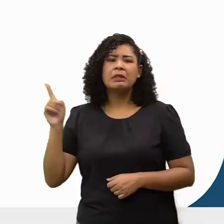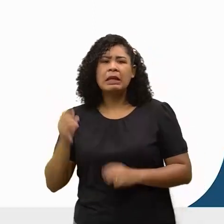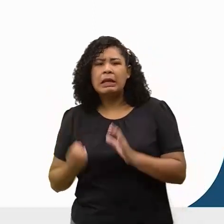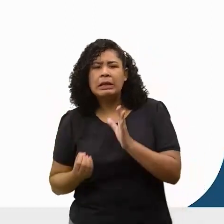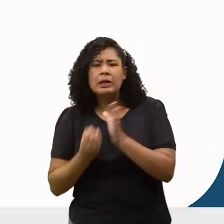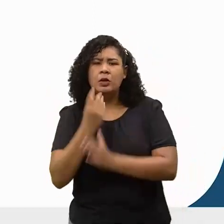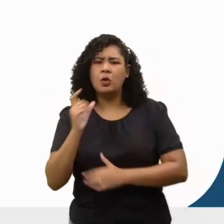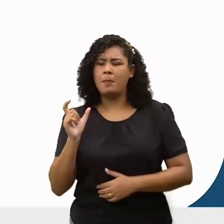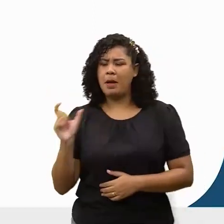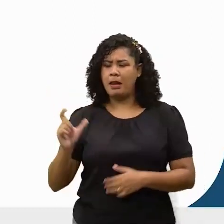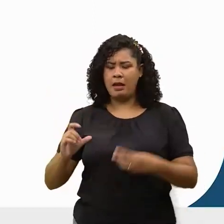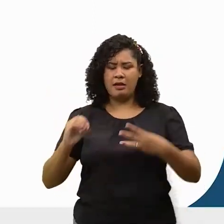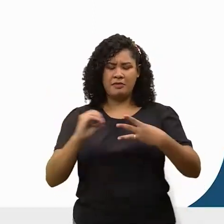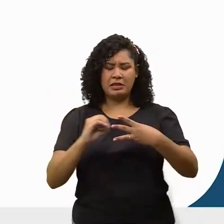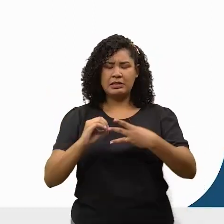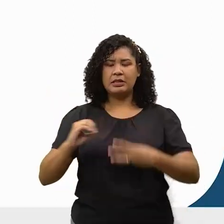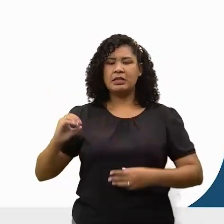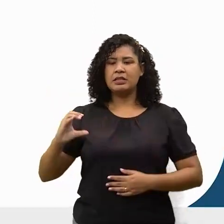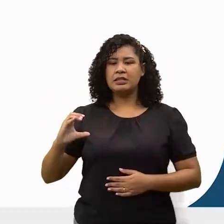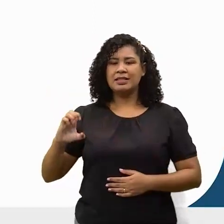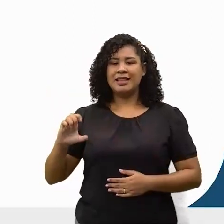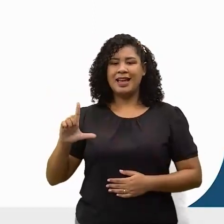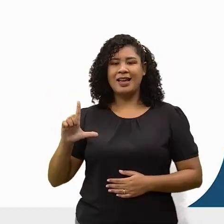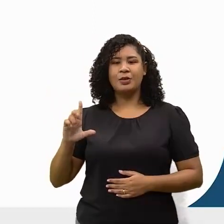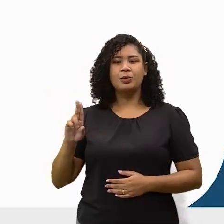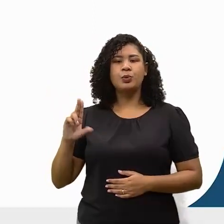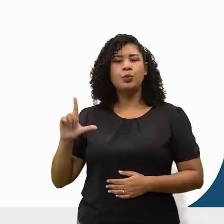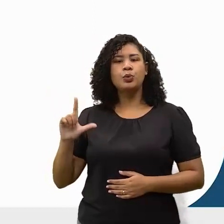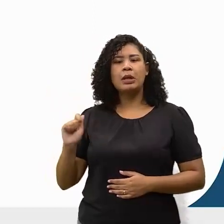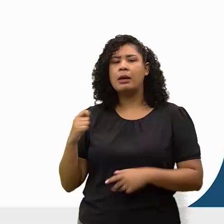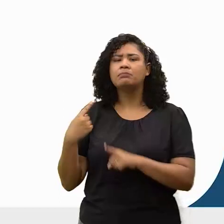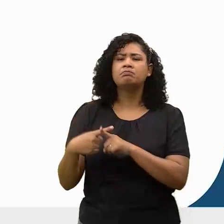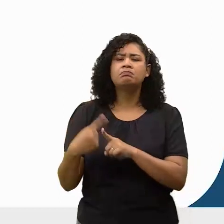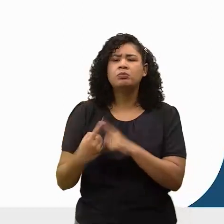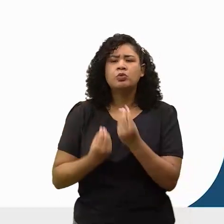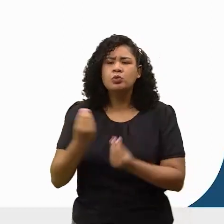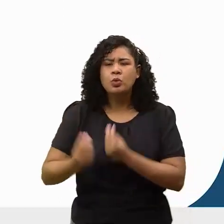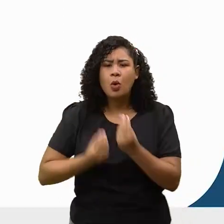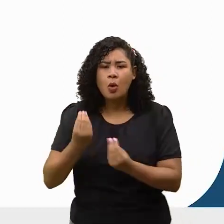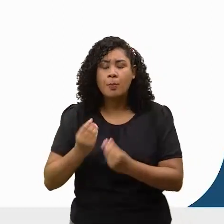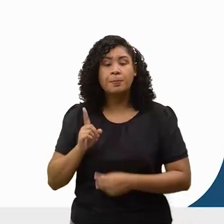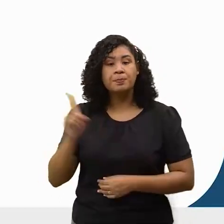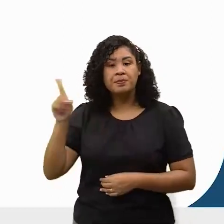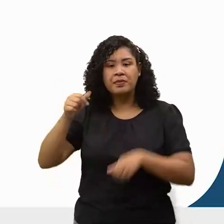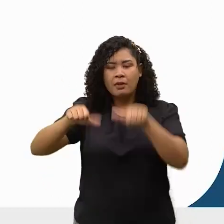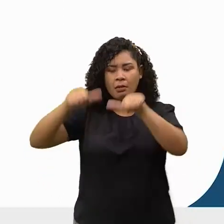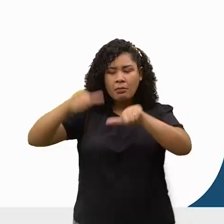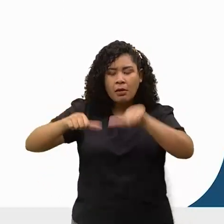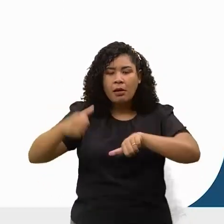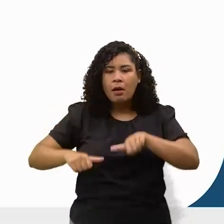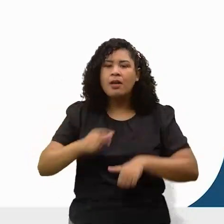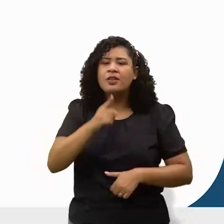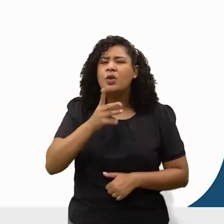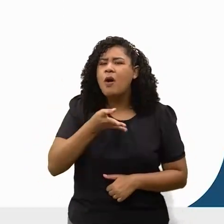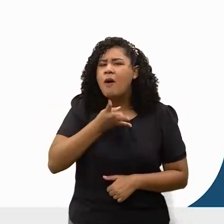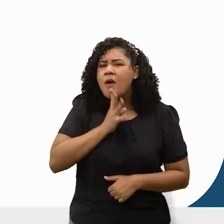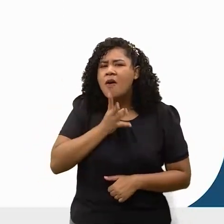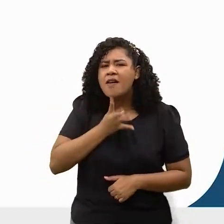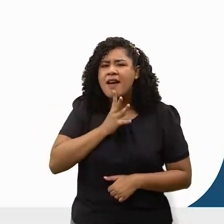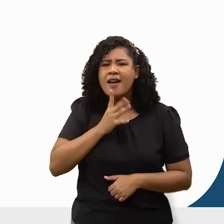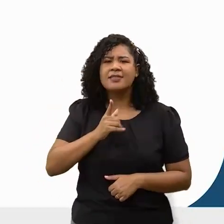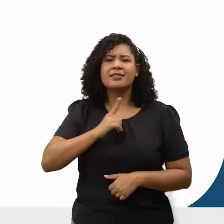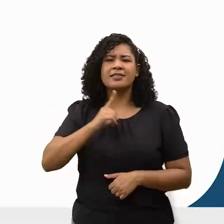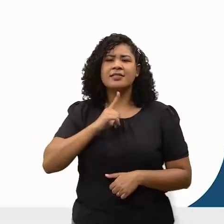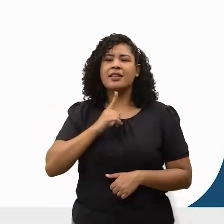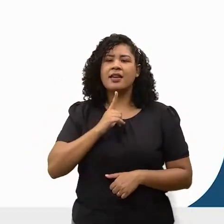já que ele é o detentor desse termo? Ele analisou pedaços de cortiça, que são aquelas capinhas que a gente encontra